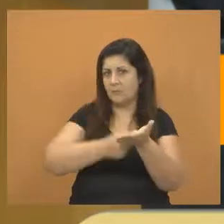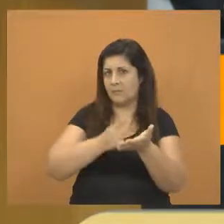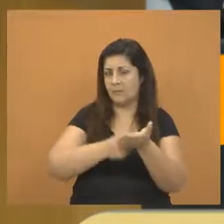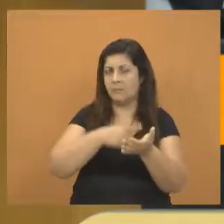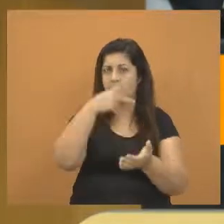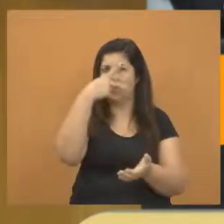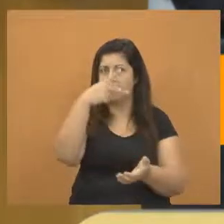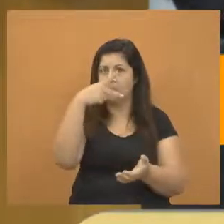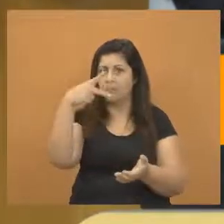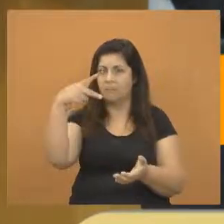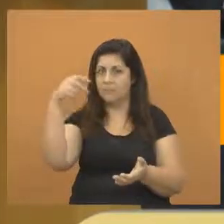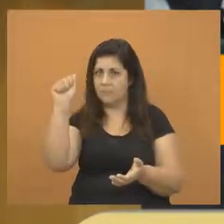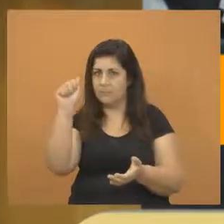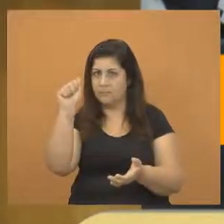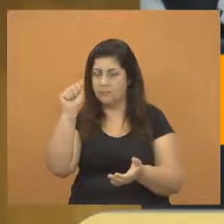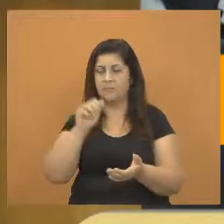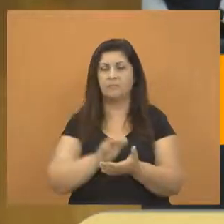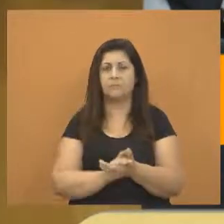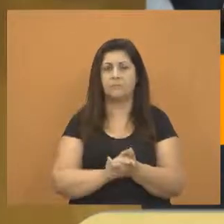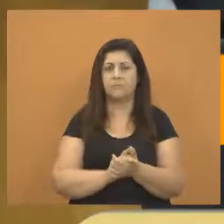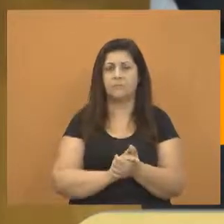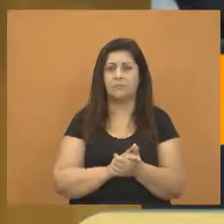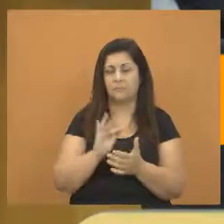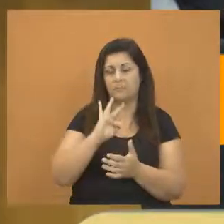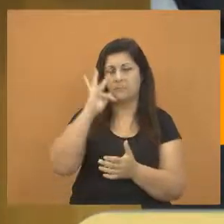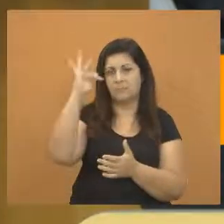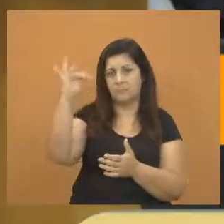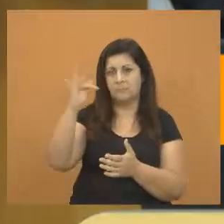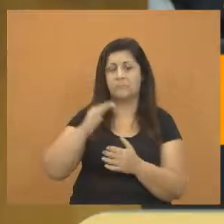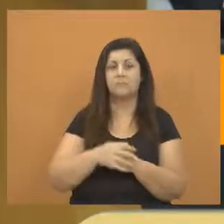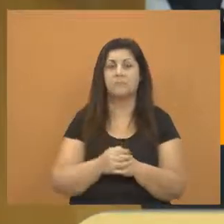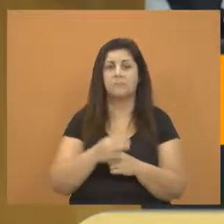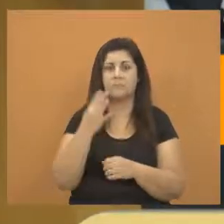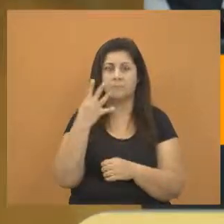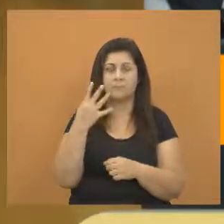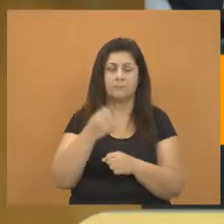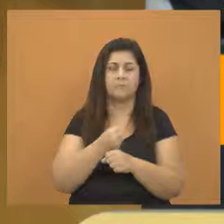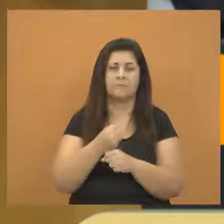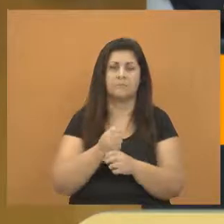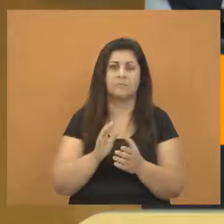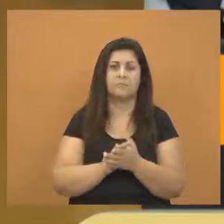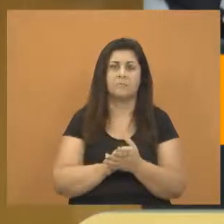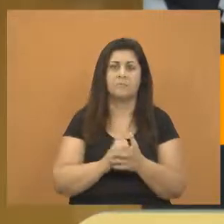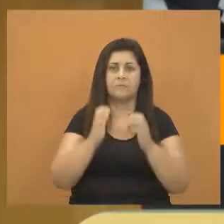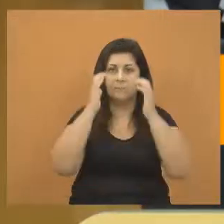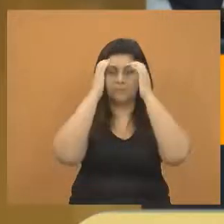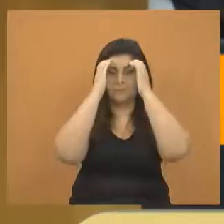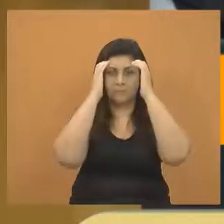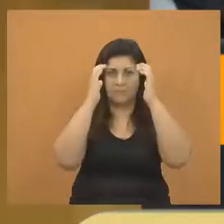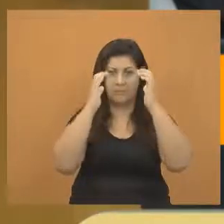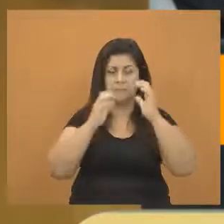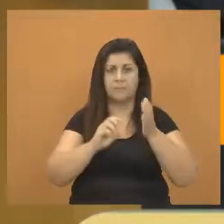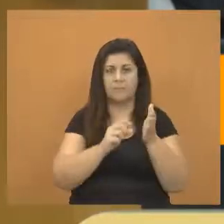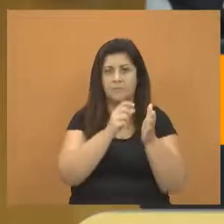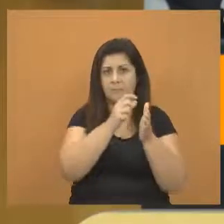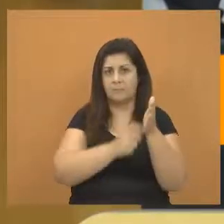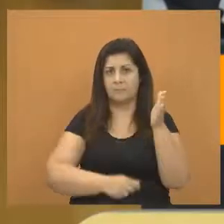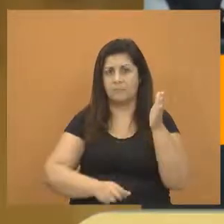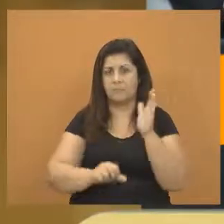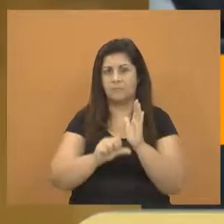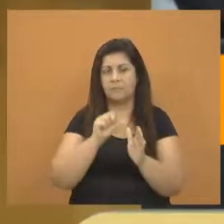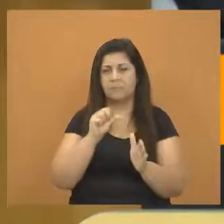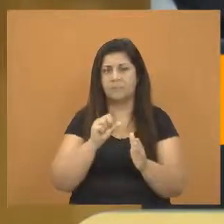PPA, para o quadriênio 2018-2021, em cumprimento ao disposto no parágrafo 1º do